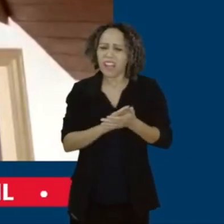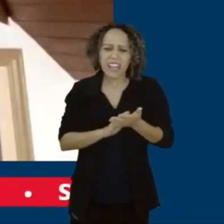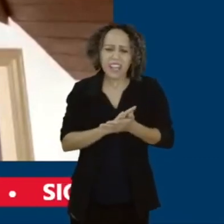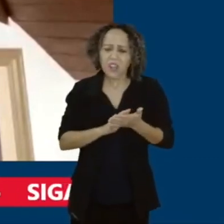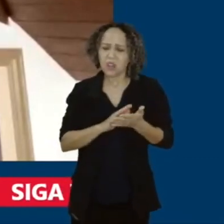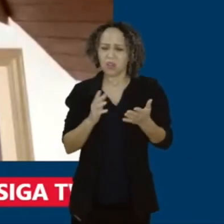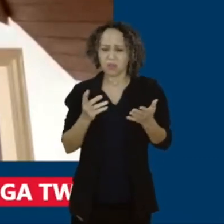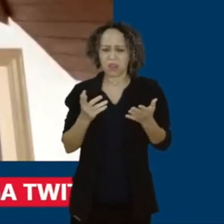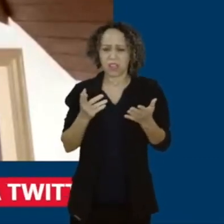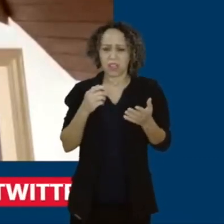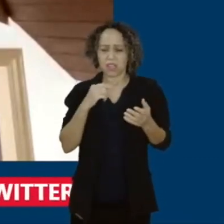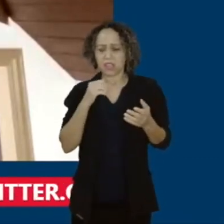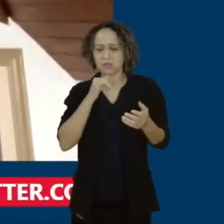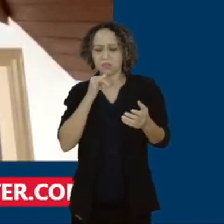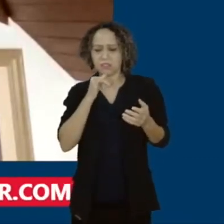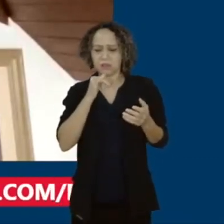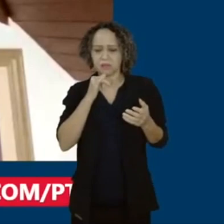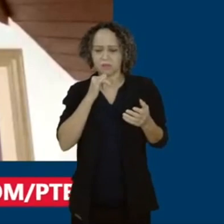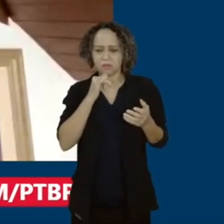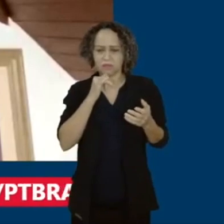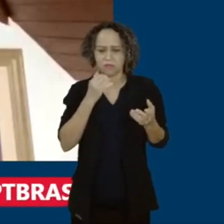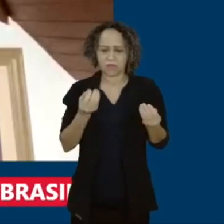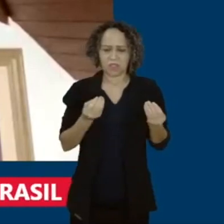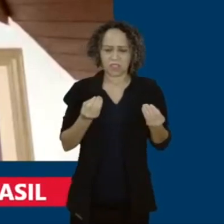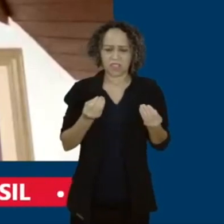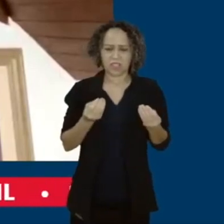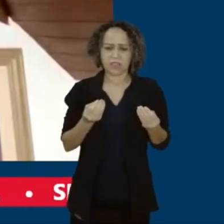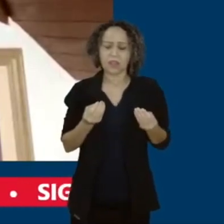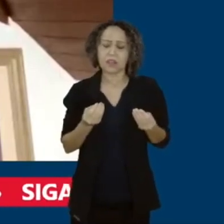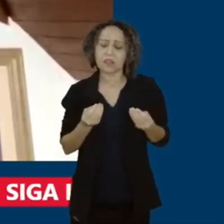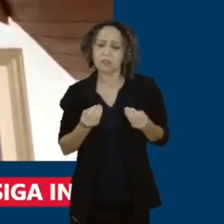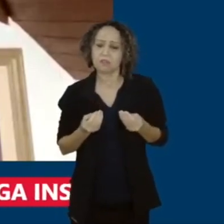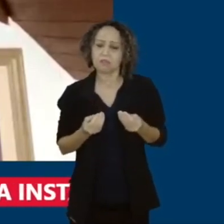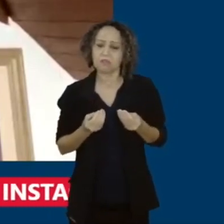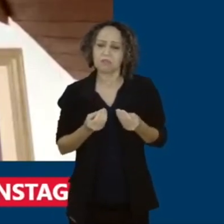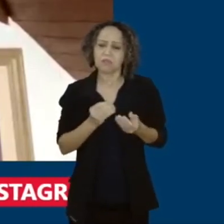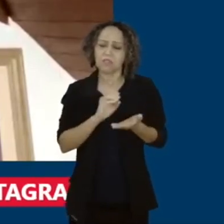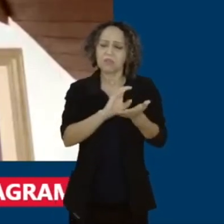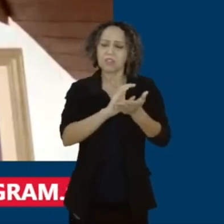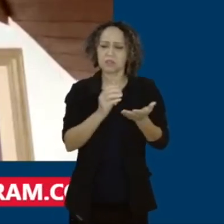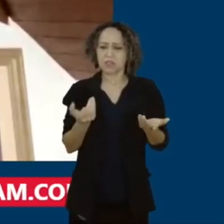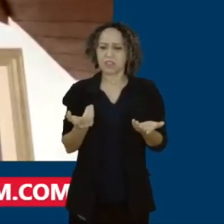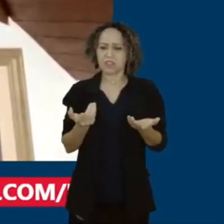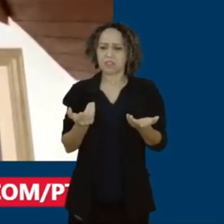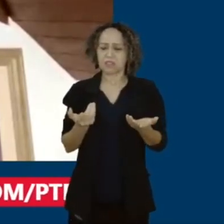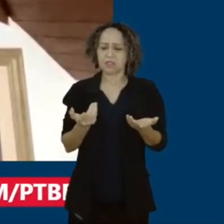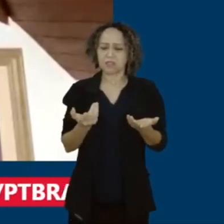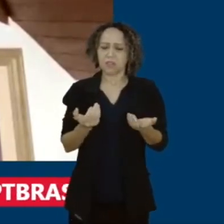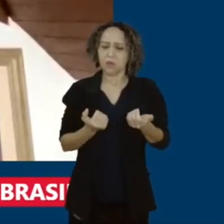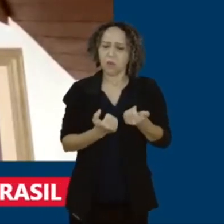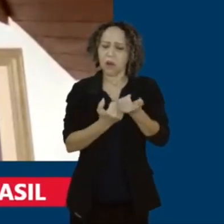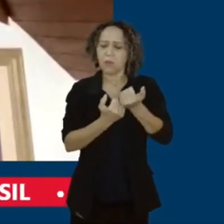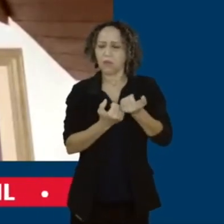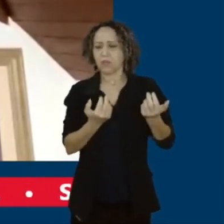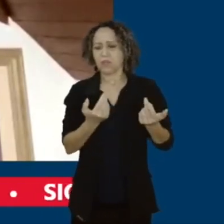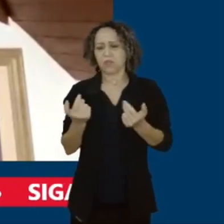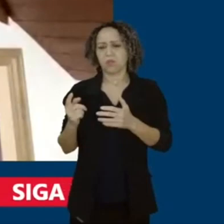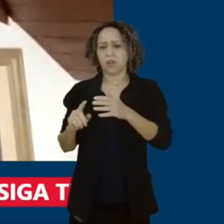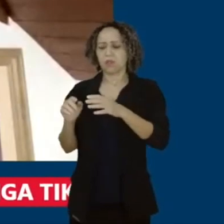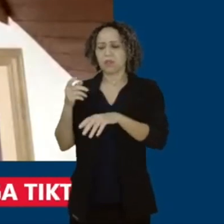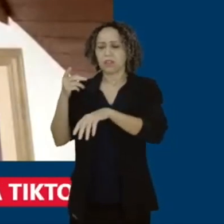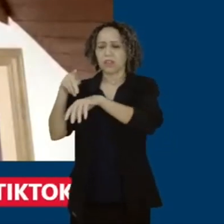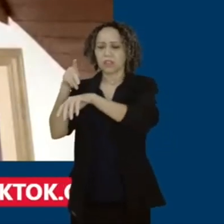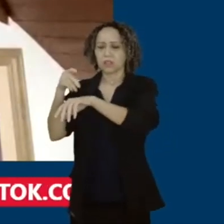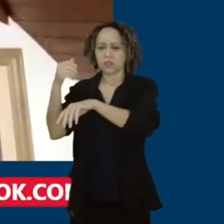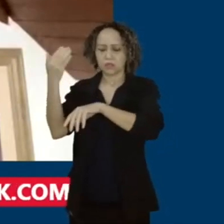dado igualmente para uma empresa nacional. Vou te dar um exemplo. Hoje, se você abrir uma fábrica de refrigerante numa periferia